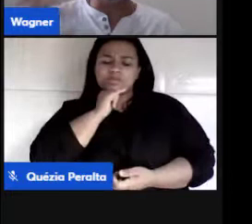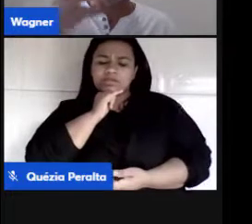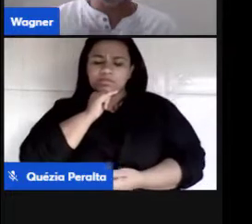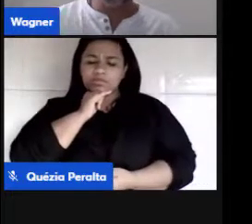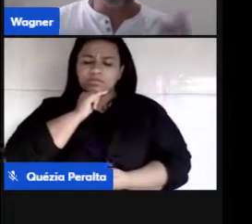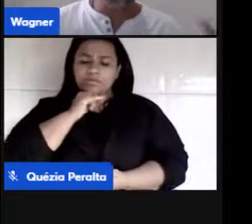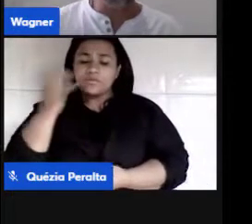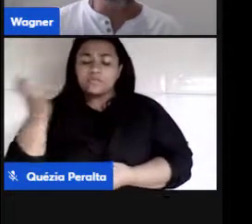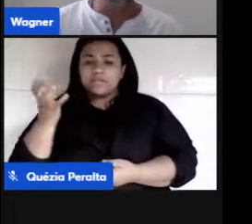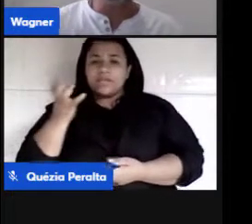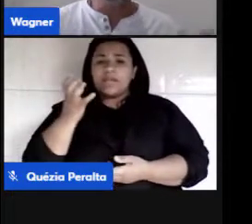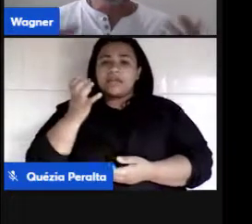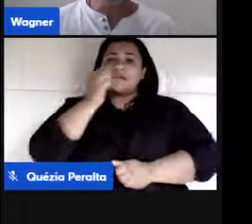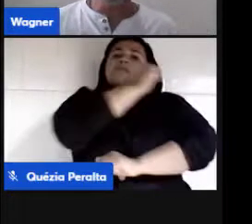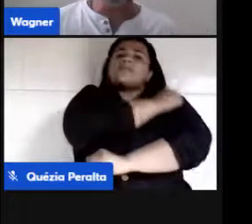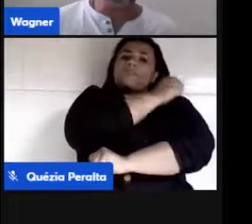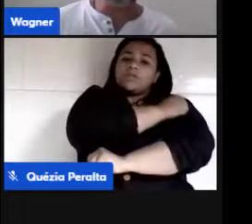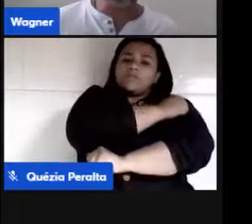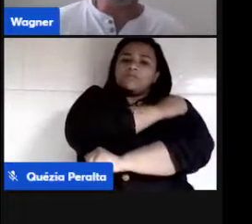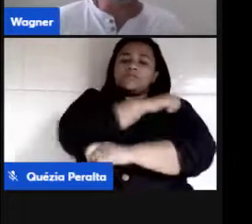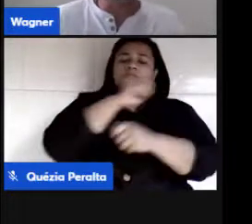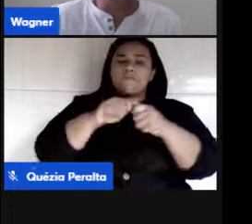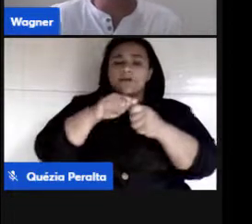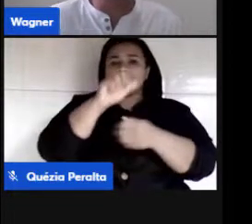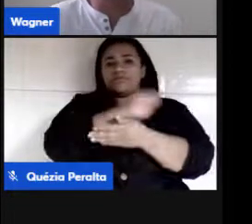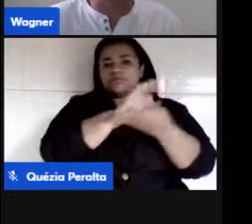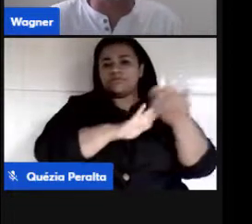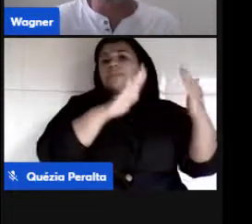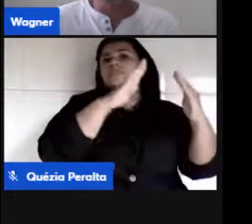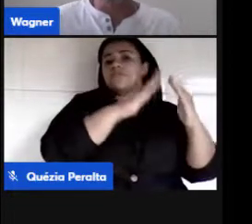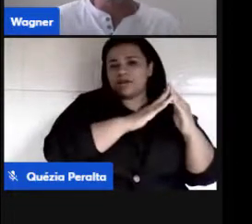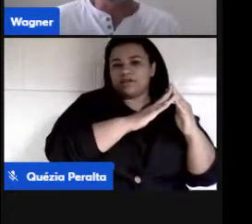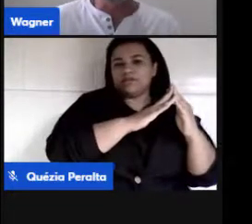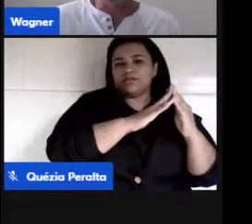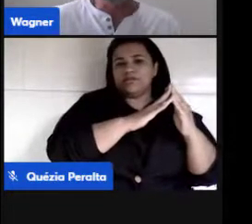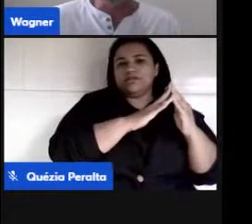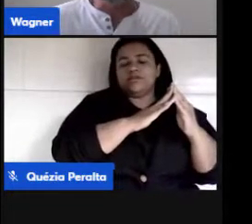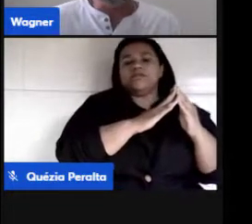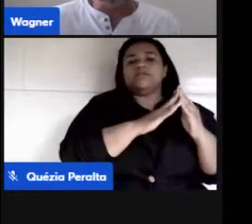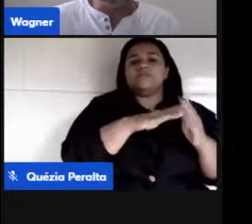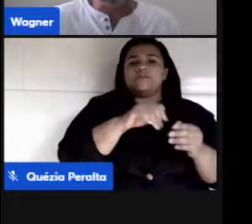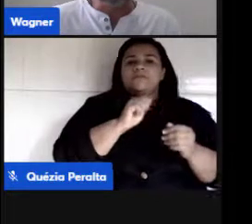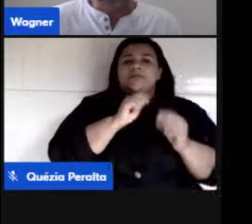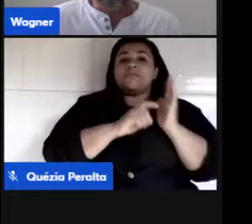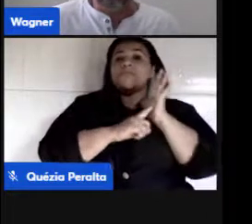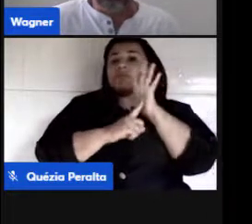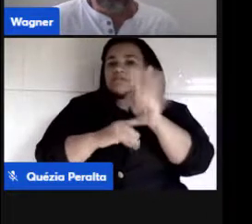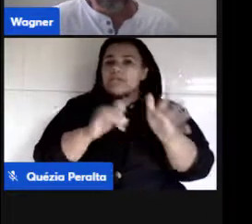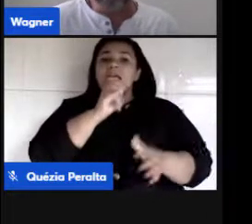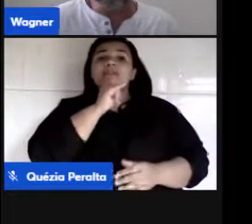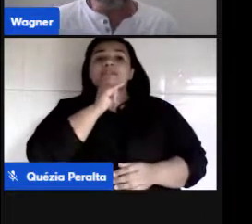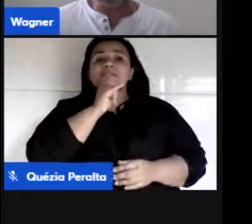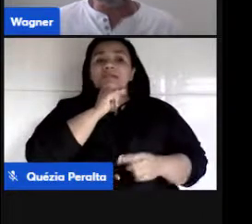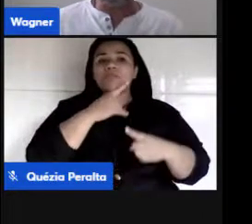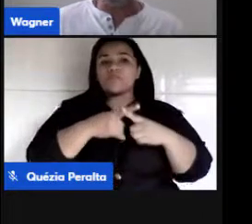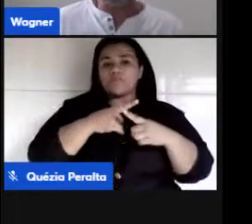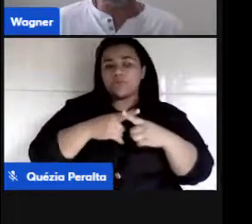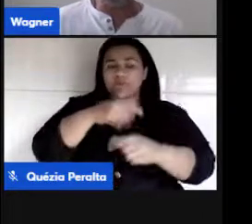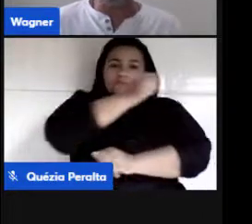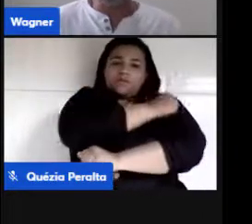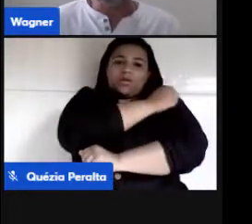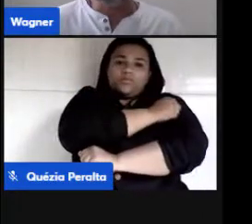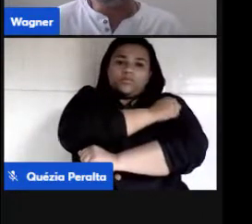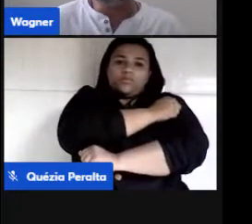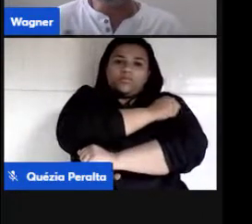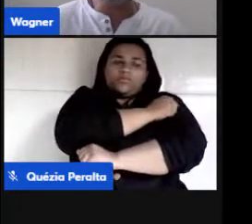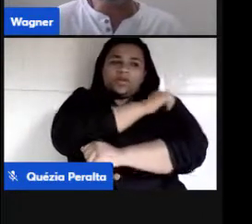você irá, além da oralidade, demonstrar como um arremesso, como uma corrida, uma